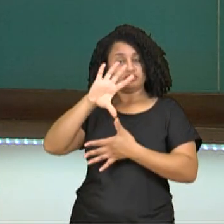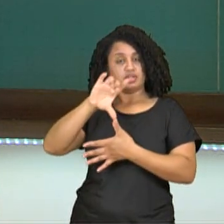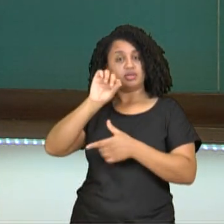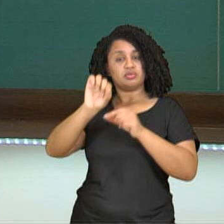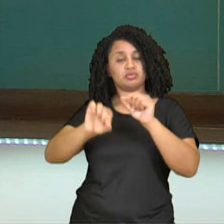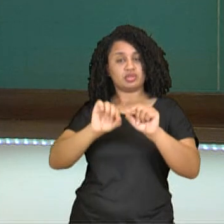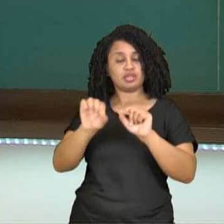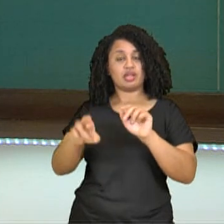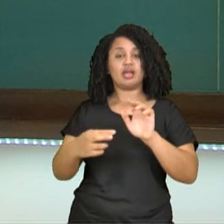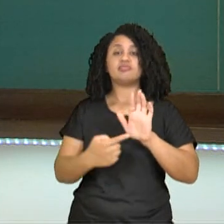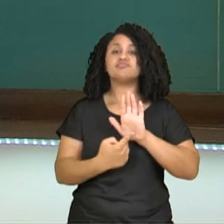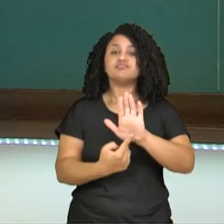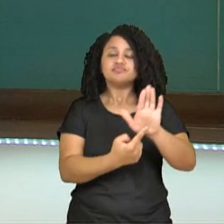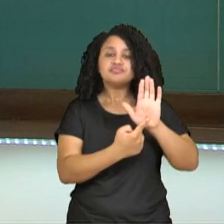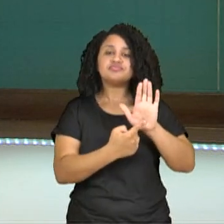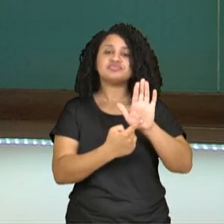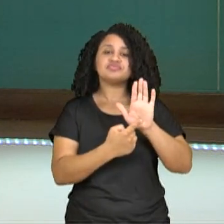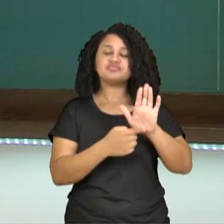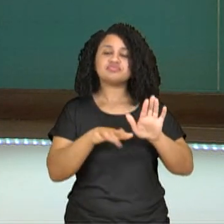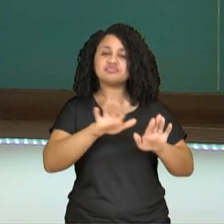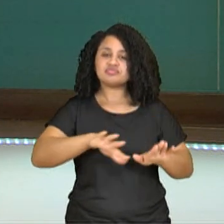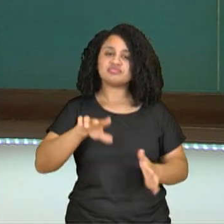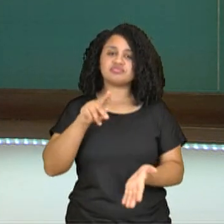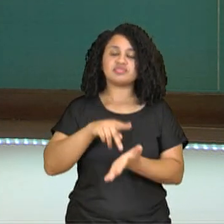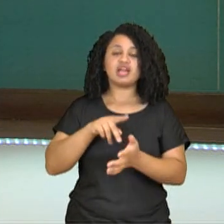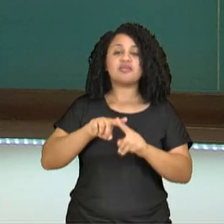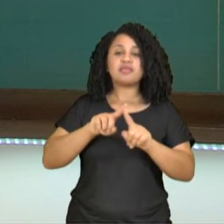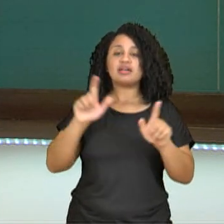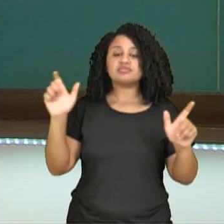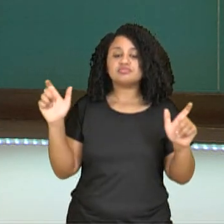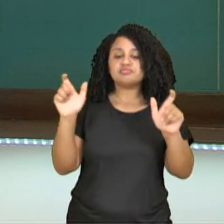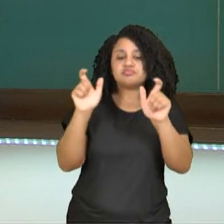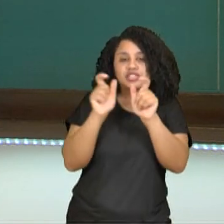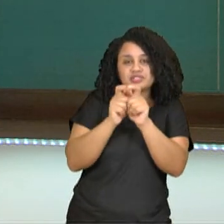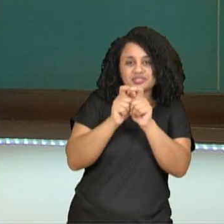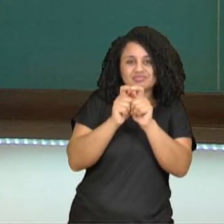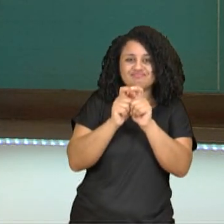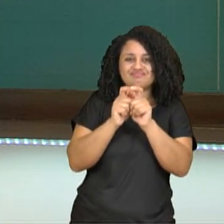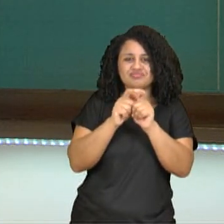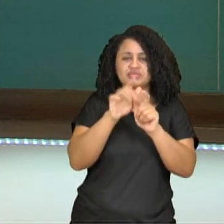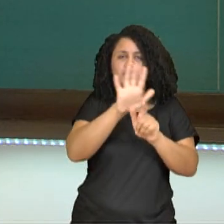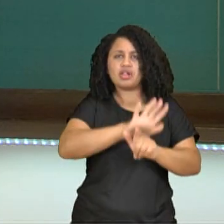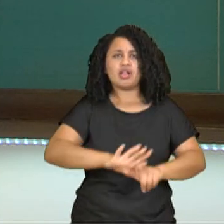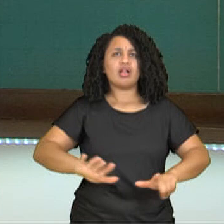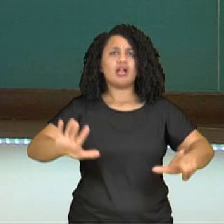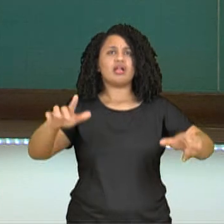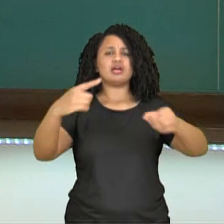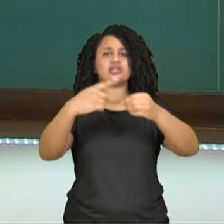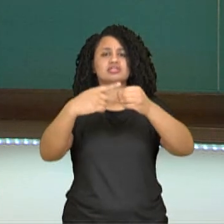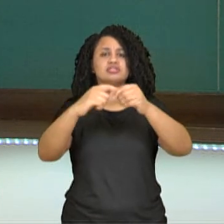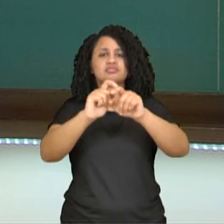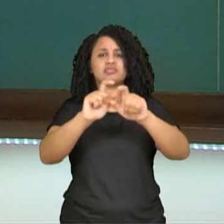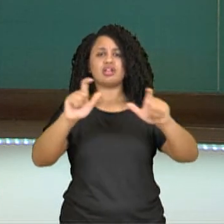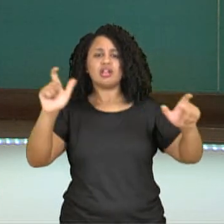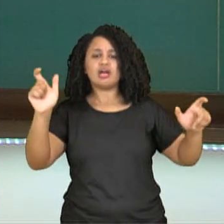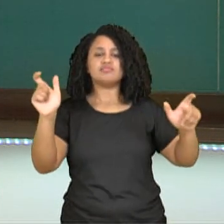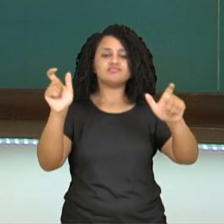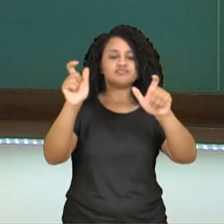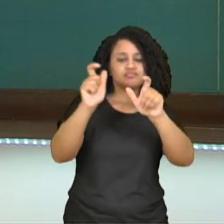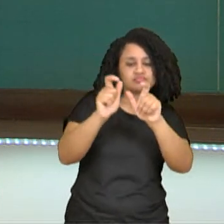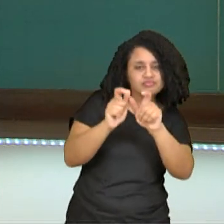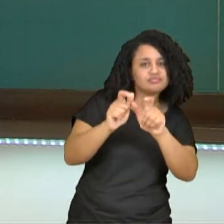da realidade, só que em um tamanho menor. São representações reduzidas da realidade. E nós temos que ter